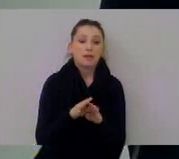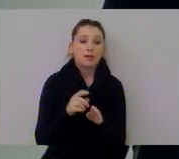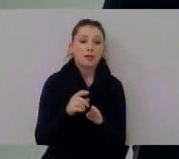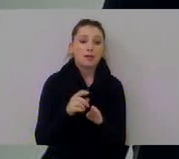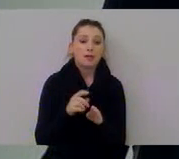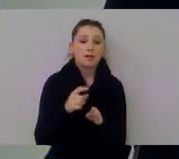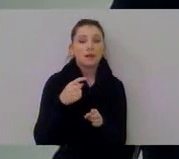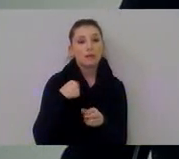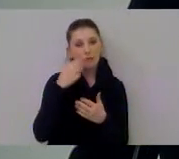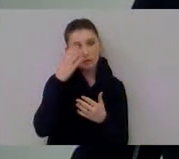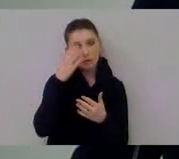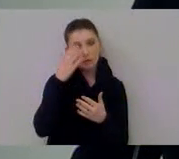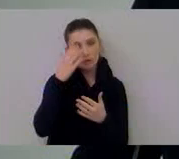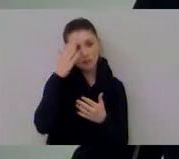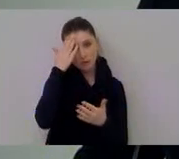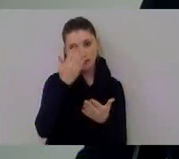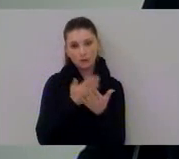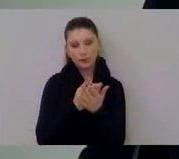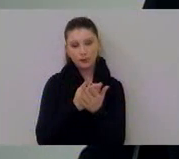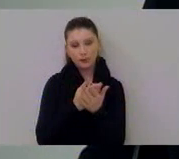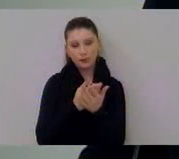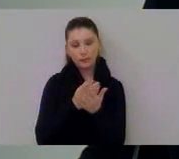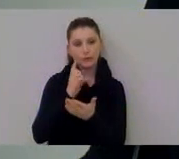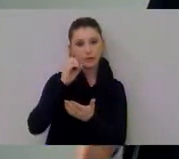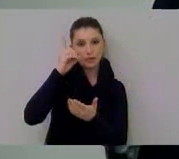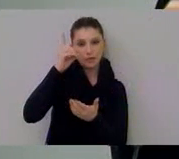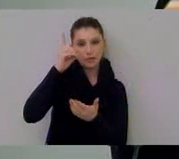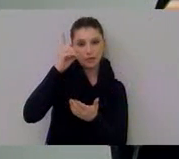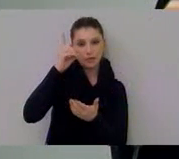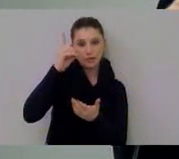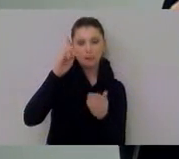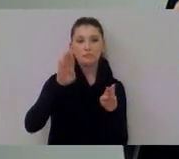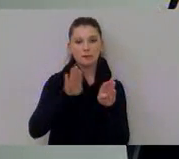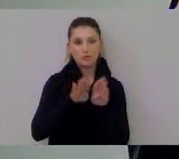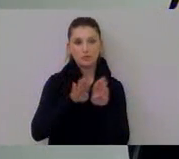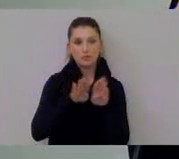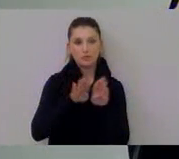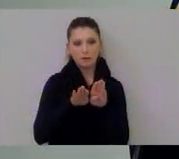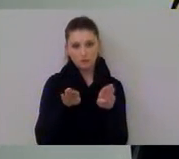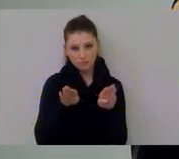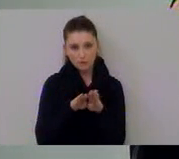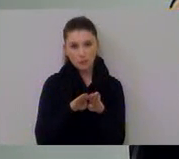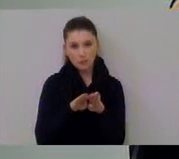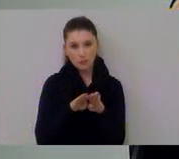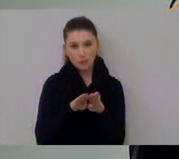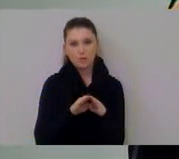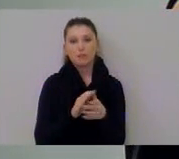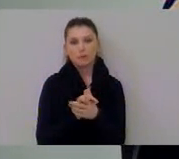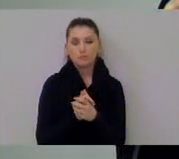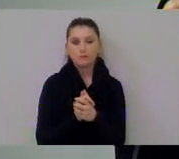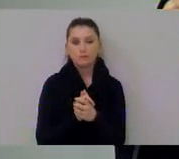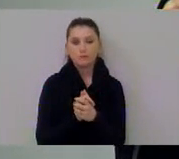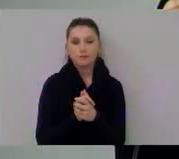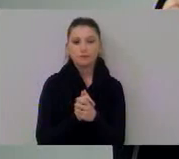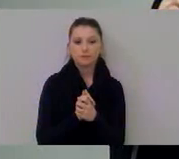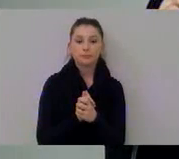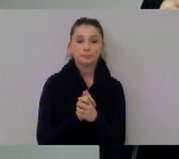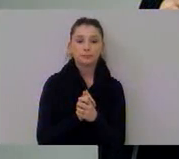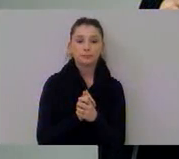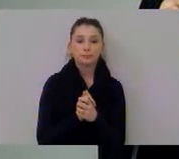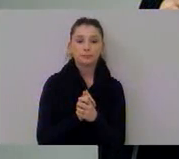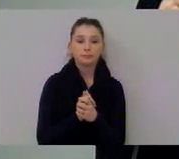O que eu corroboro com as palavras do Dr. Melo,